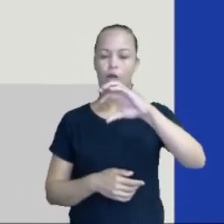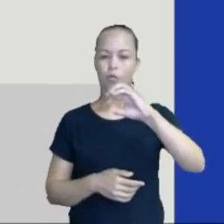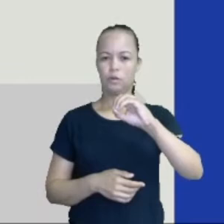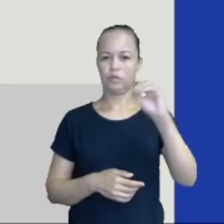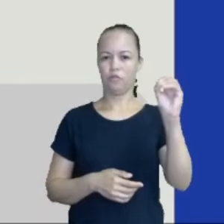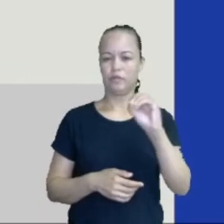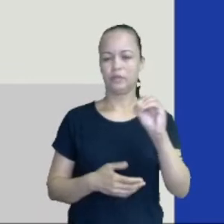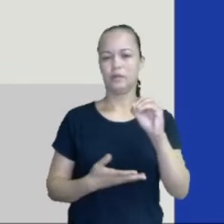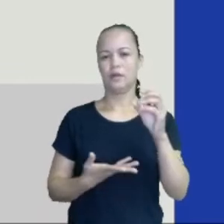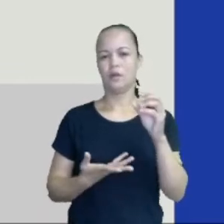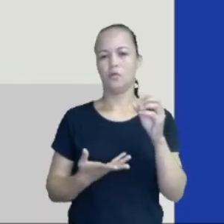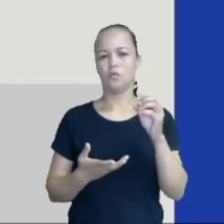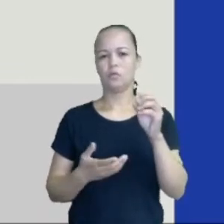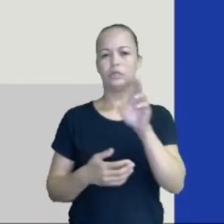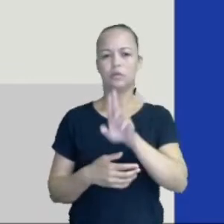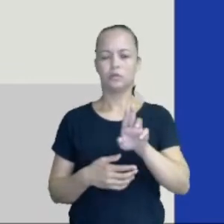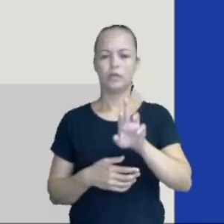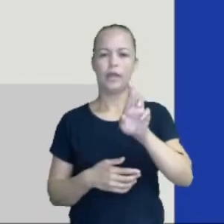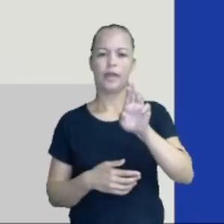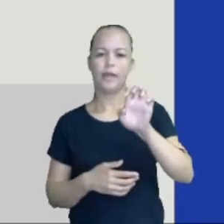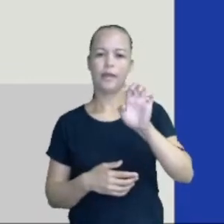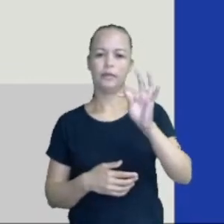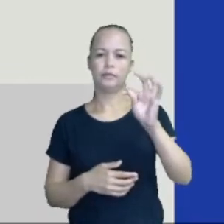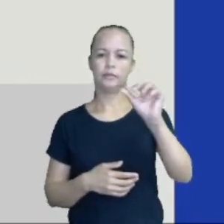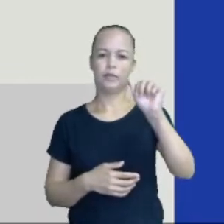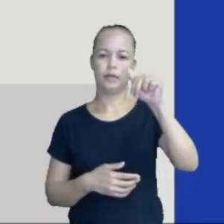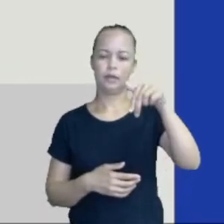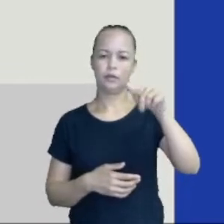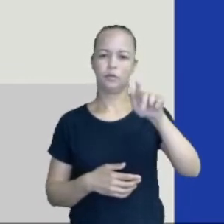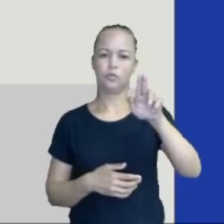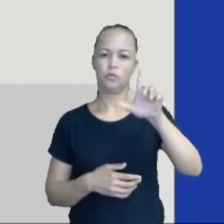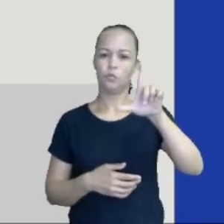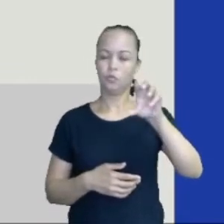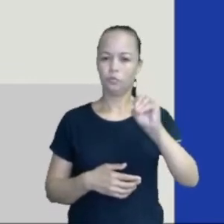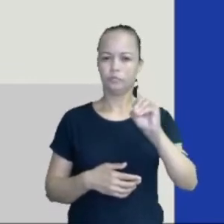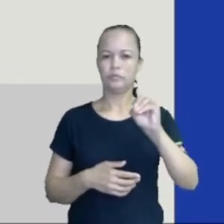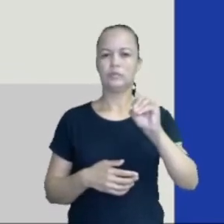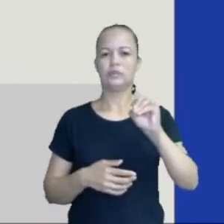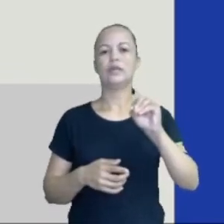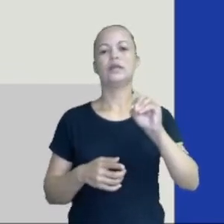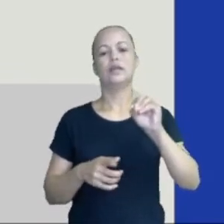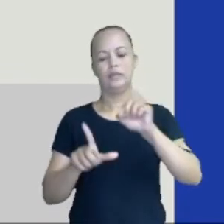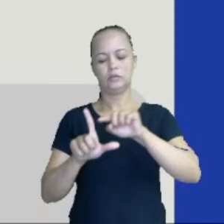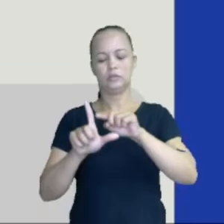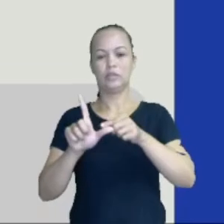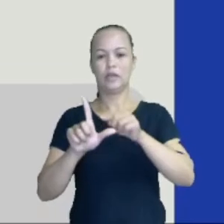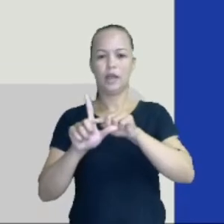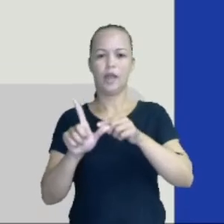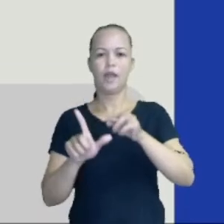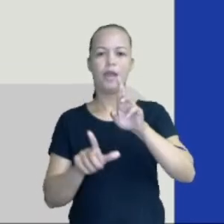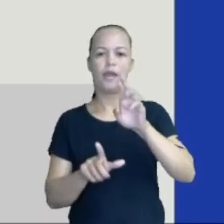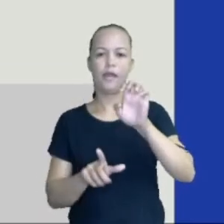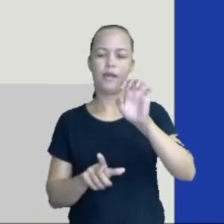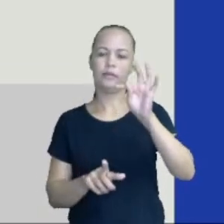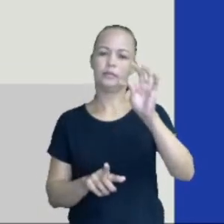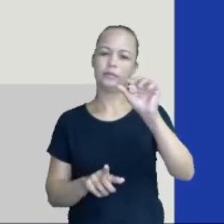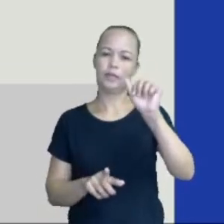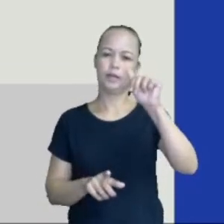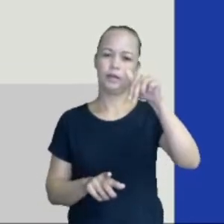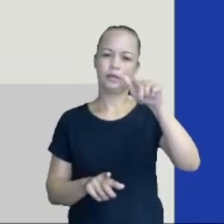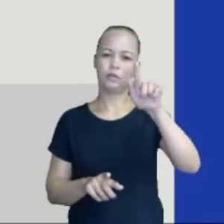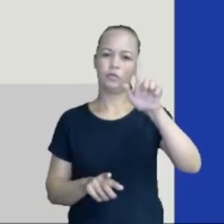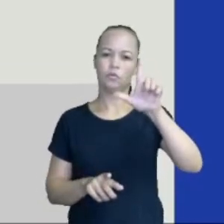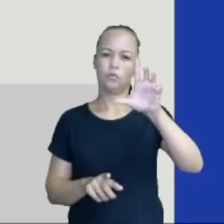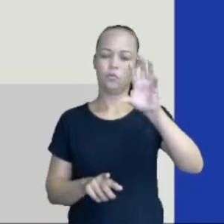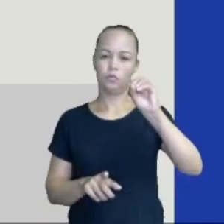um só, são chamados de retângulo. Teve 90 graus, um único ângulo, ele é retângulo. Por quê? Ele vai relacionar o